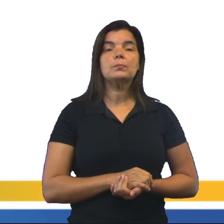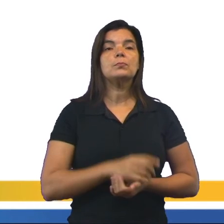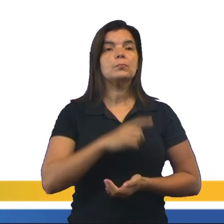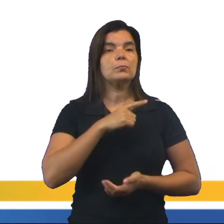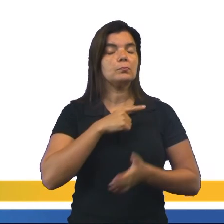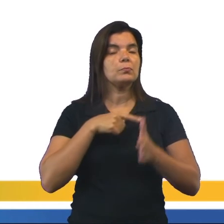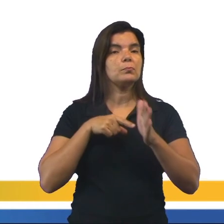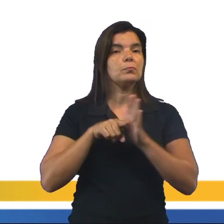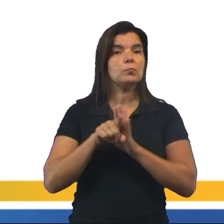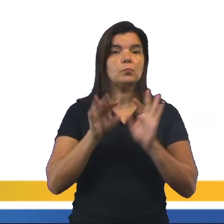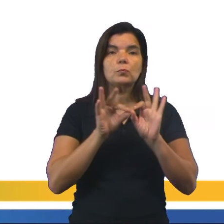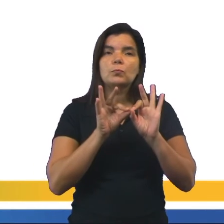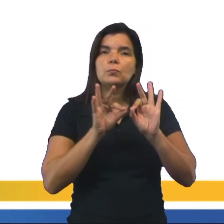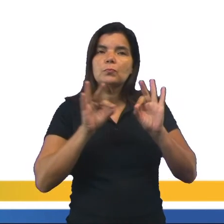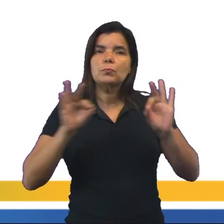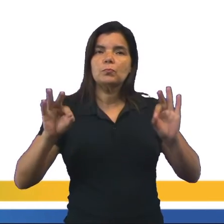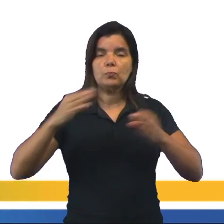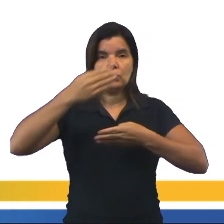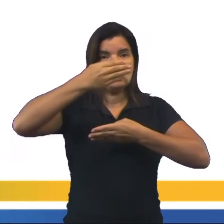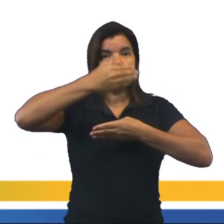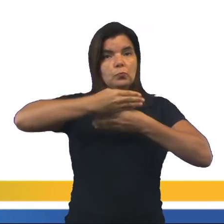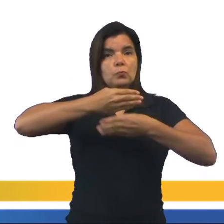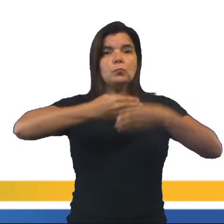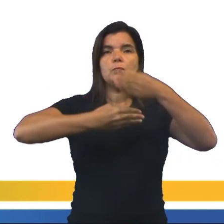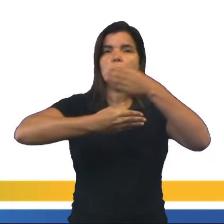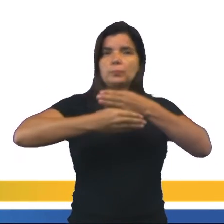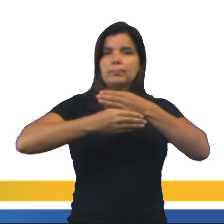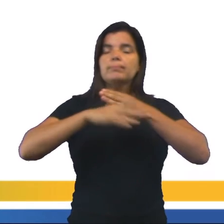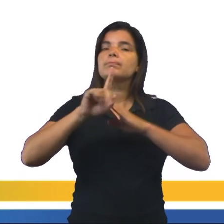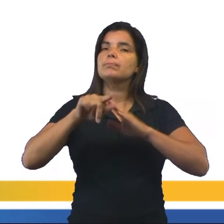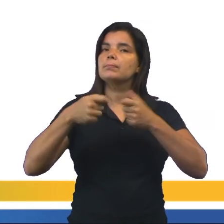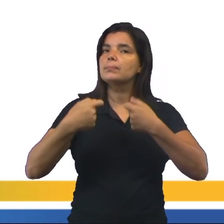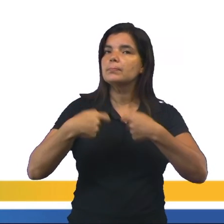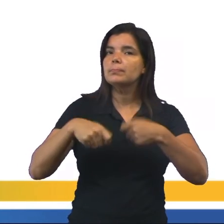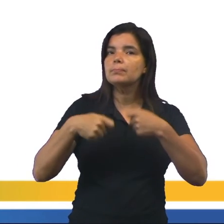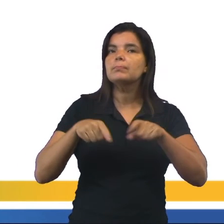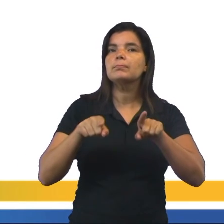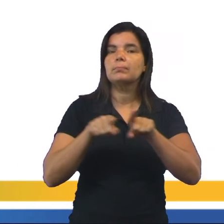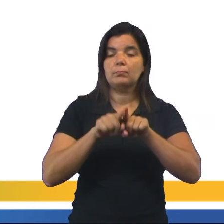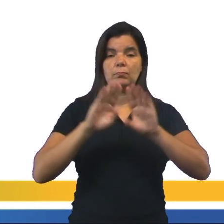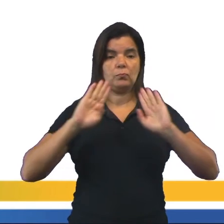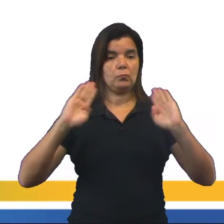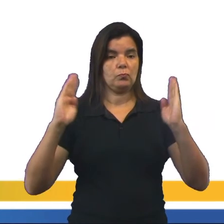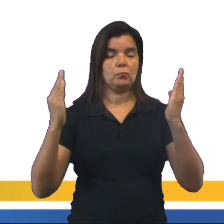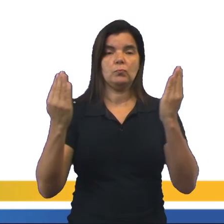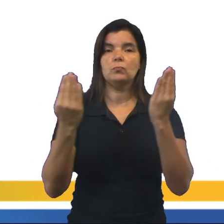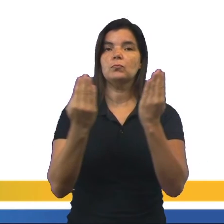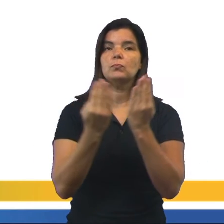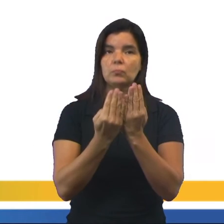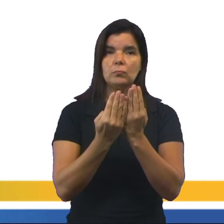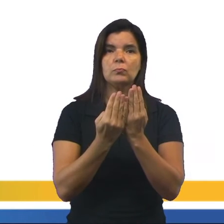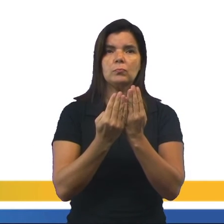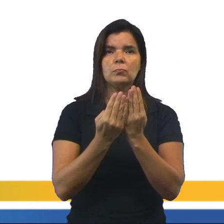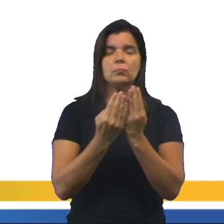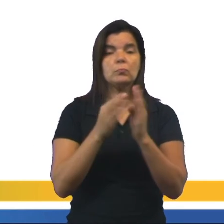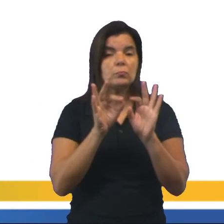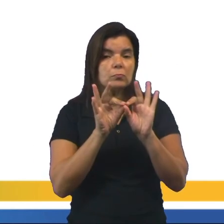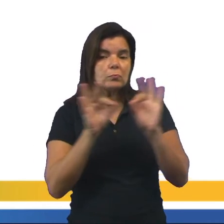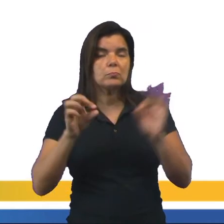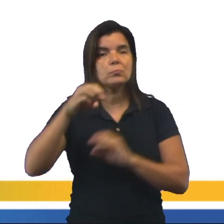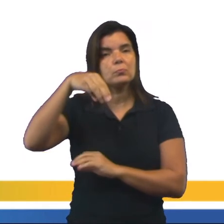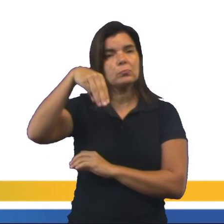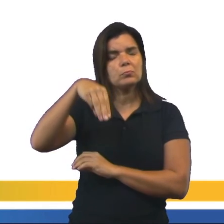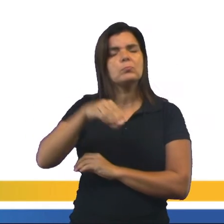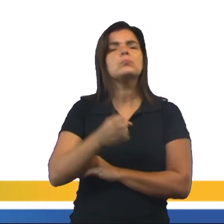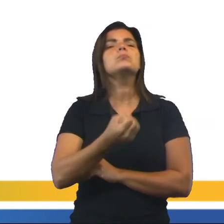tem aí a pergunta: o comprimento do muro necessário para cercar o terreno em metros